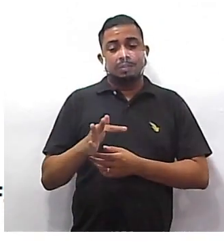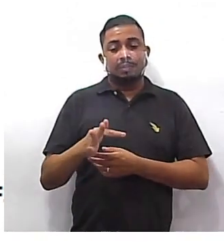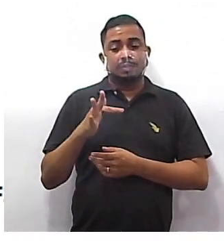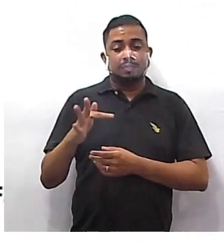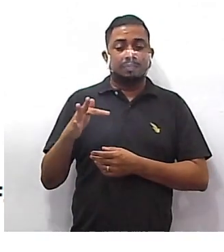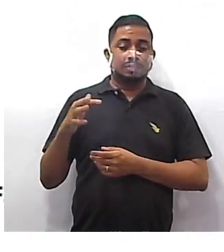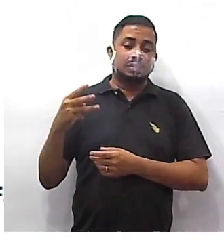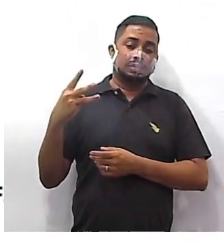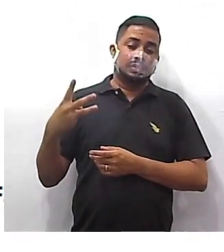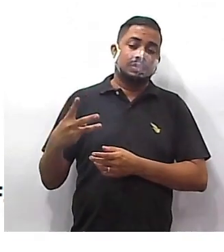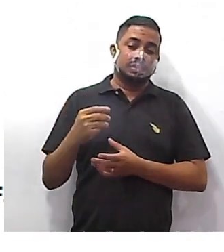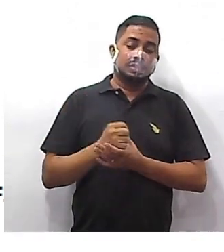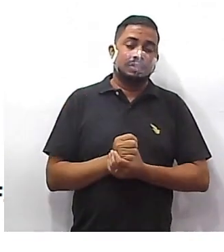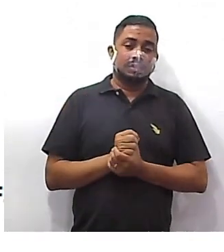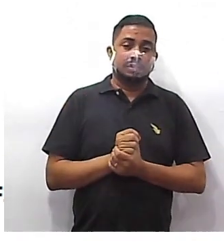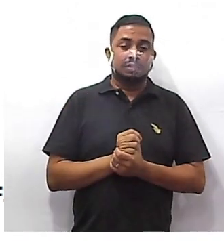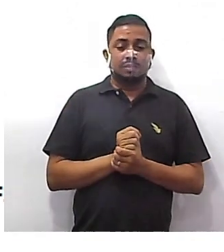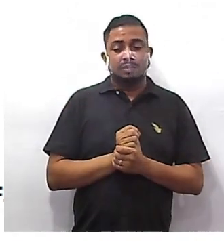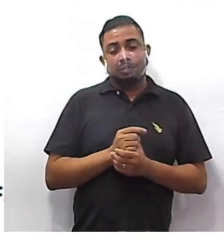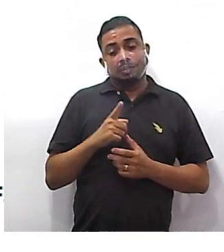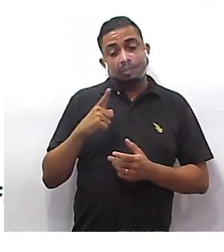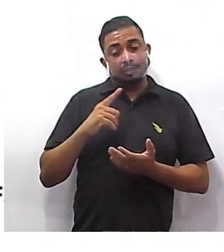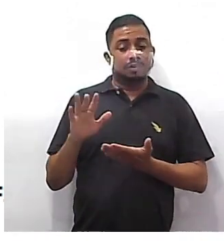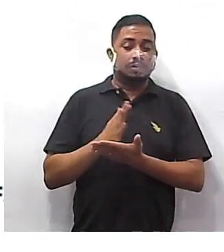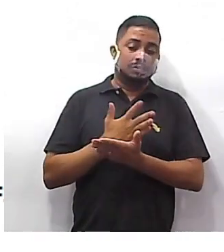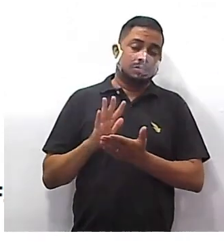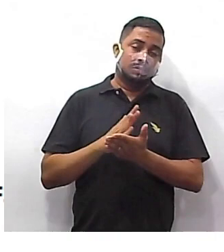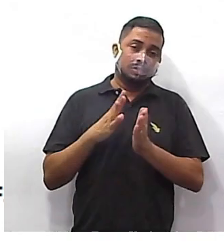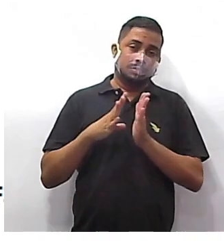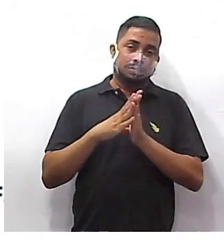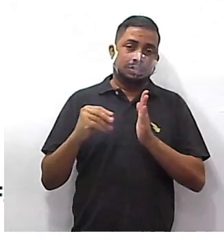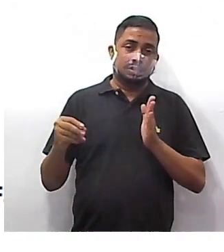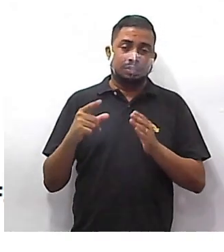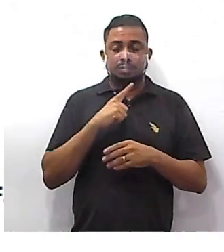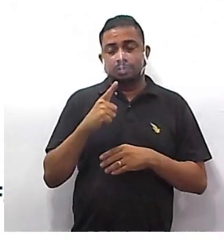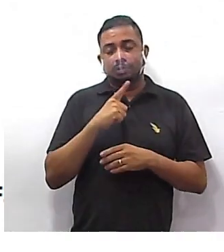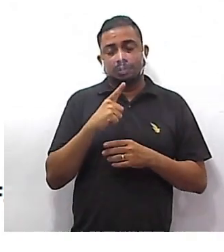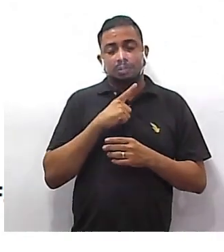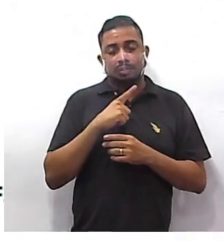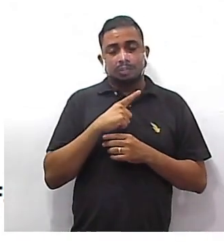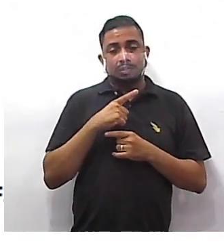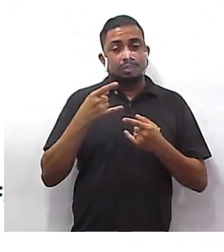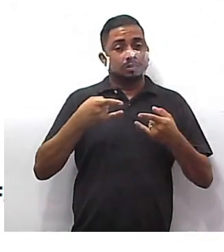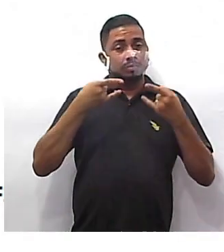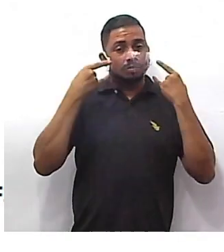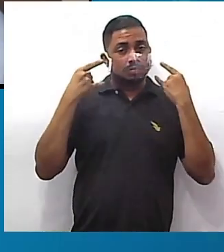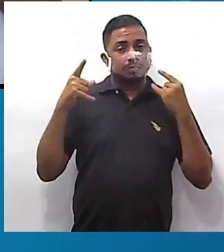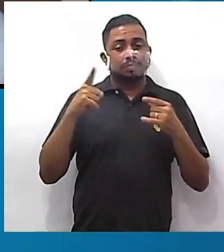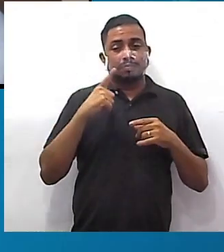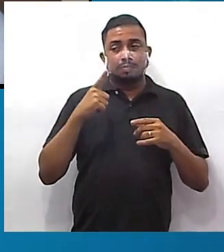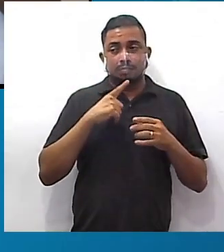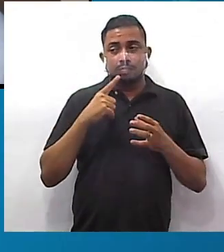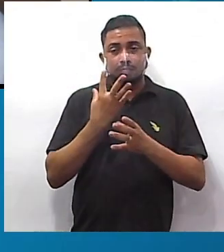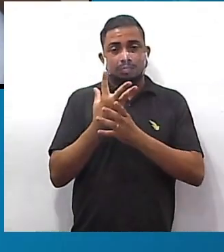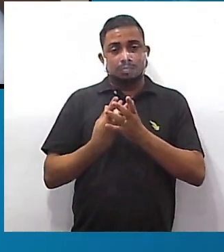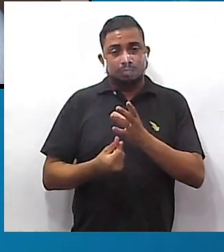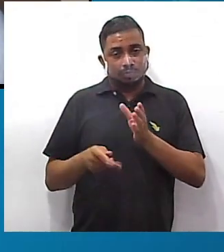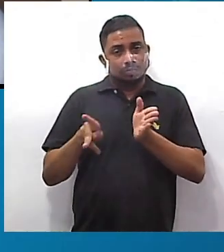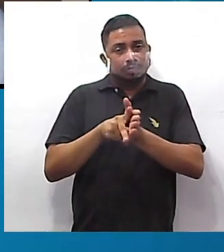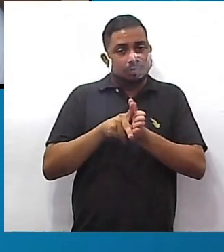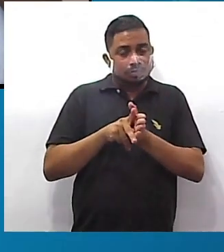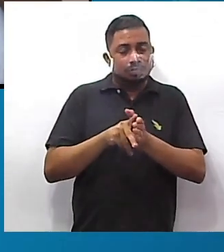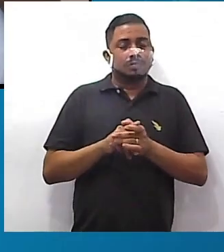PFF3S, tá? Aqui são alguns modelos que nós temos, né? Essas máscaras contêm os seus filtros e esses